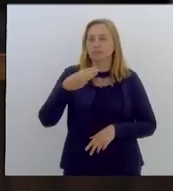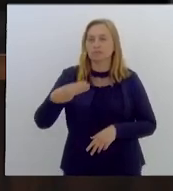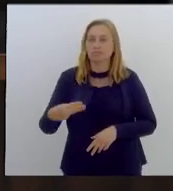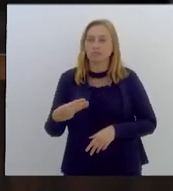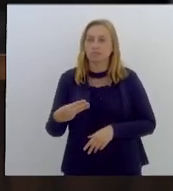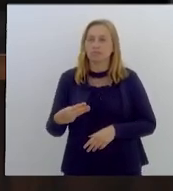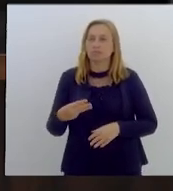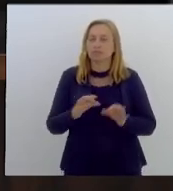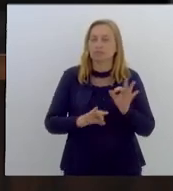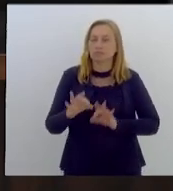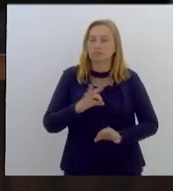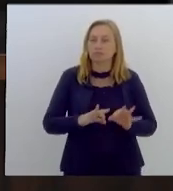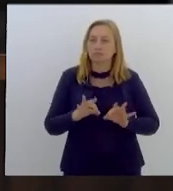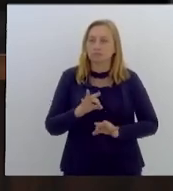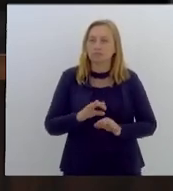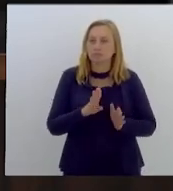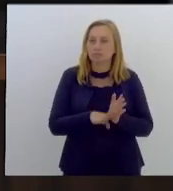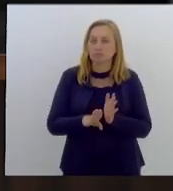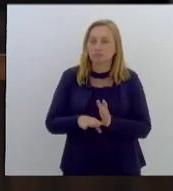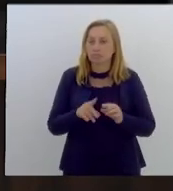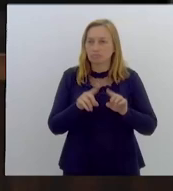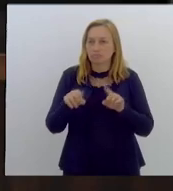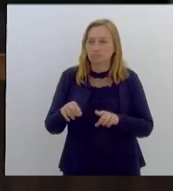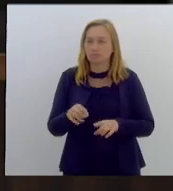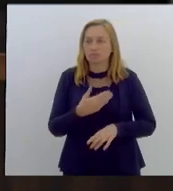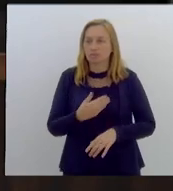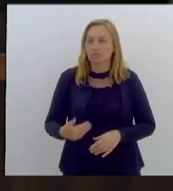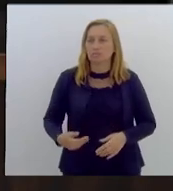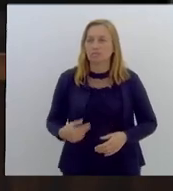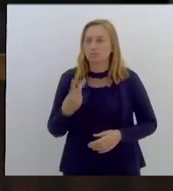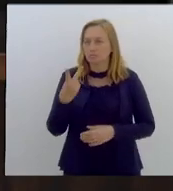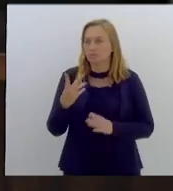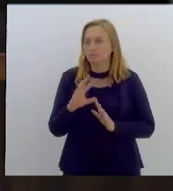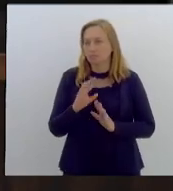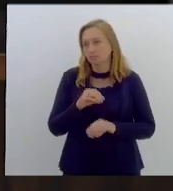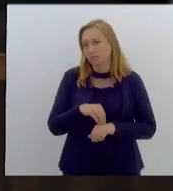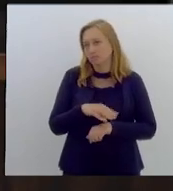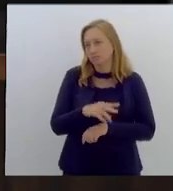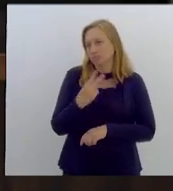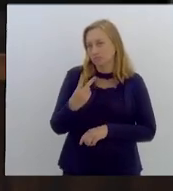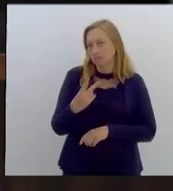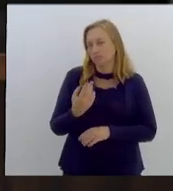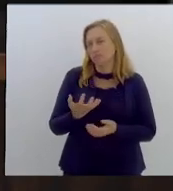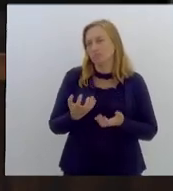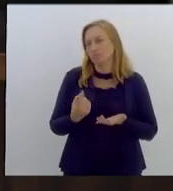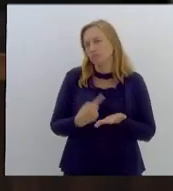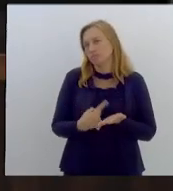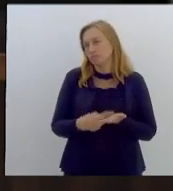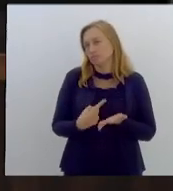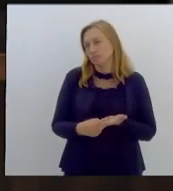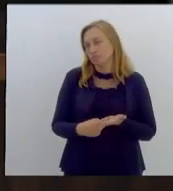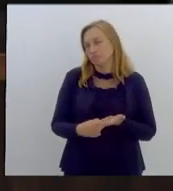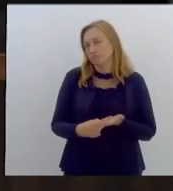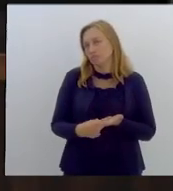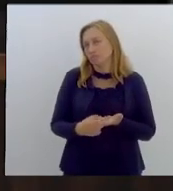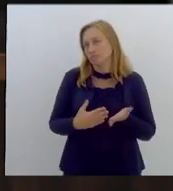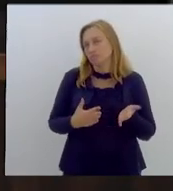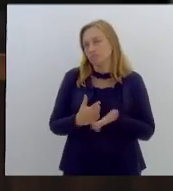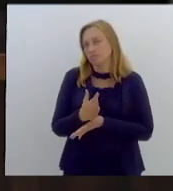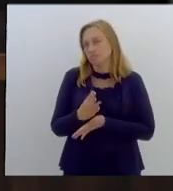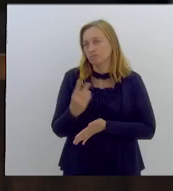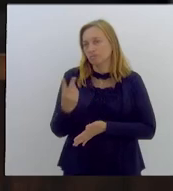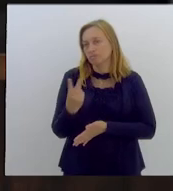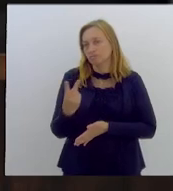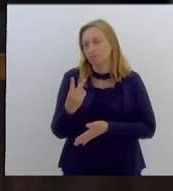o plano de recuperação das despesas salariais dos servidores. São 2 destaques. Queria acordar de nós aprovarmos esses